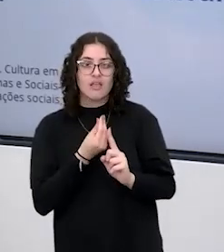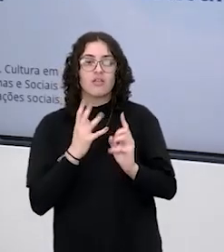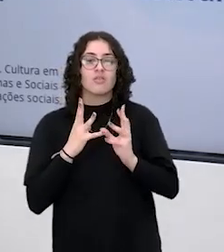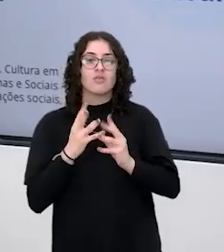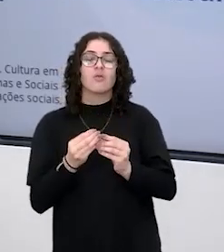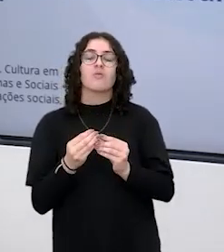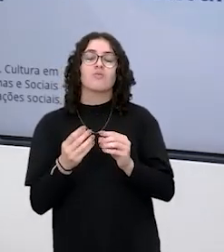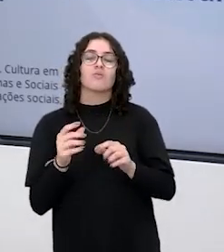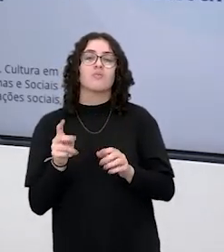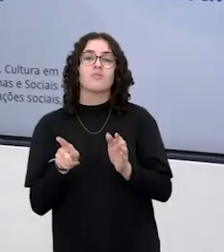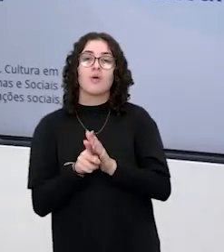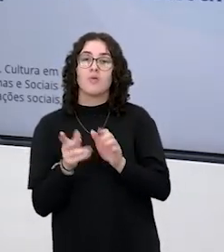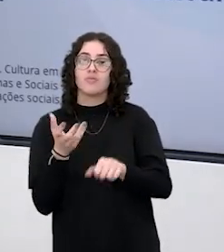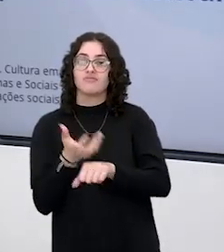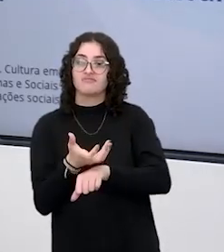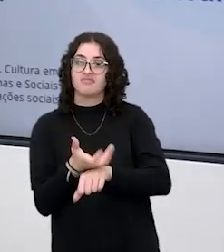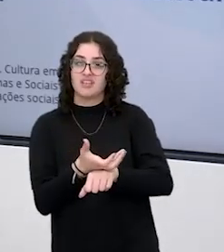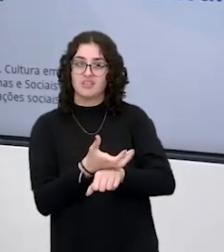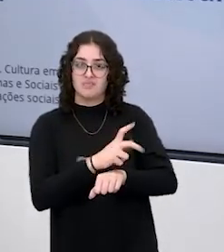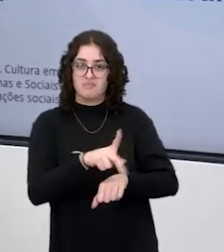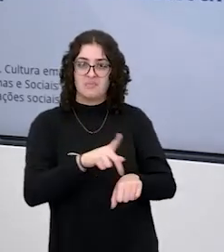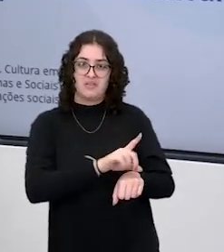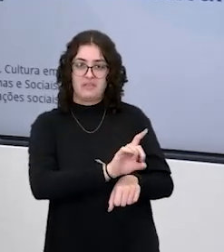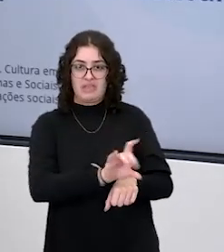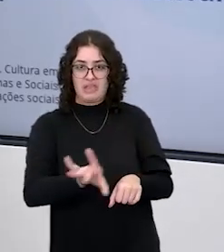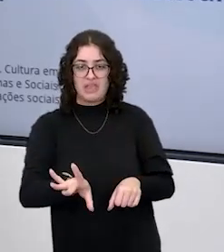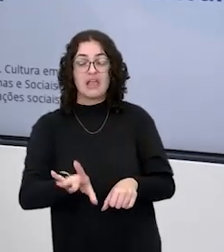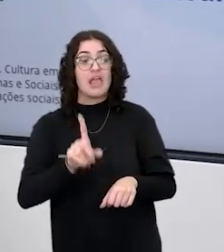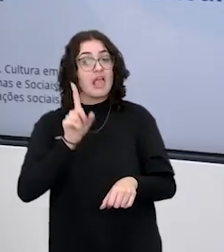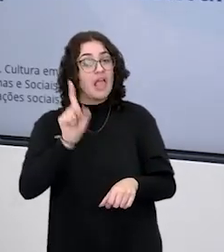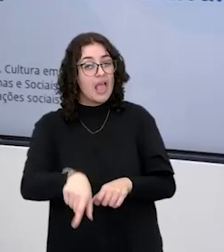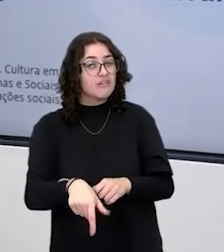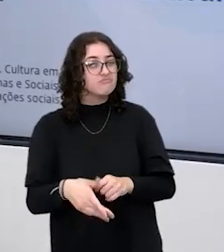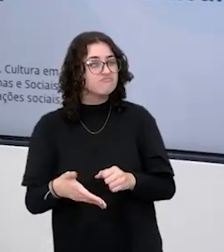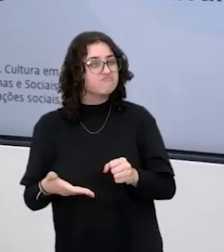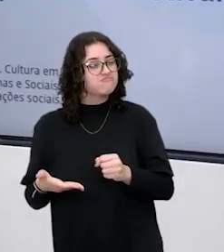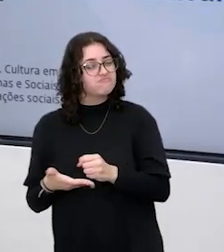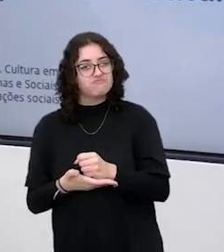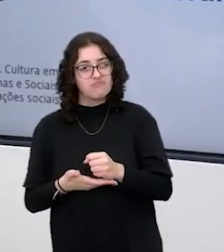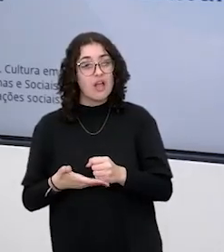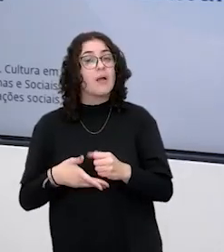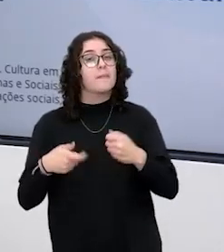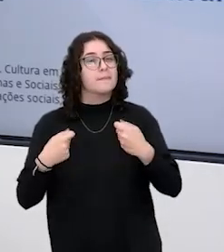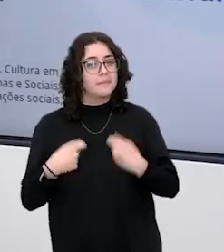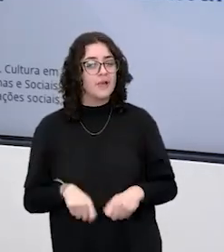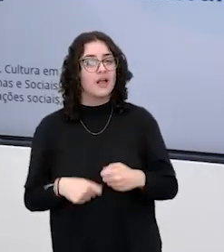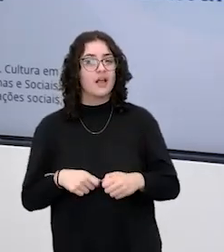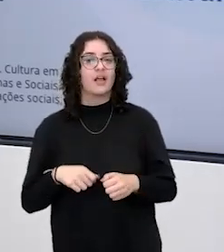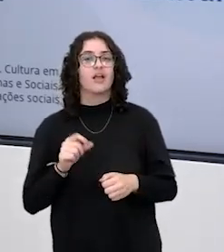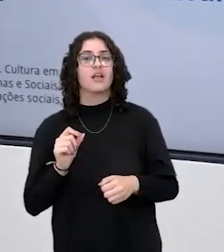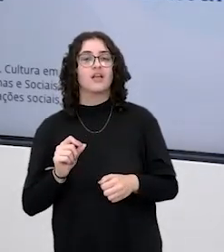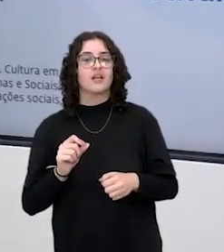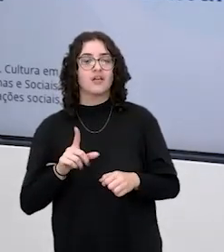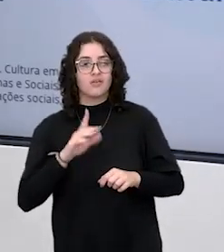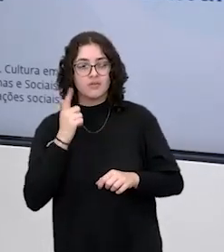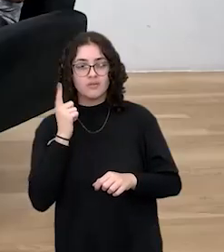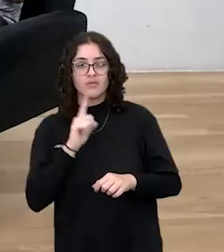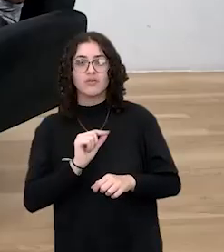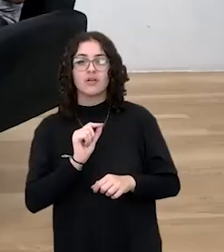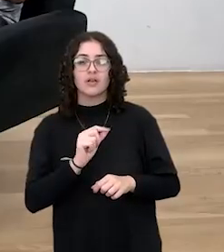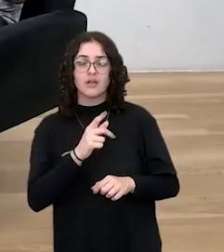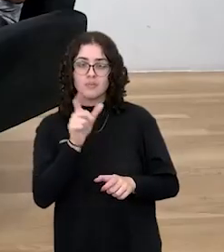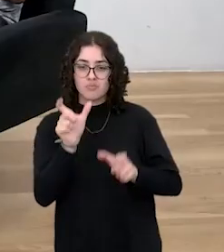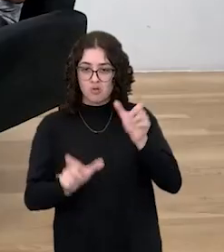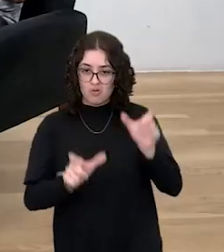um componente nacional. Isso é fundamental para a manutenção da autoestima de um